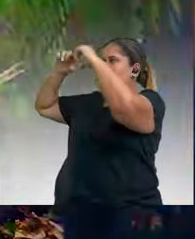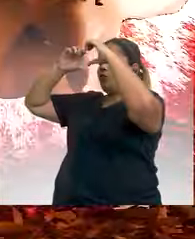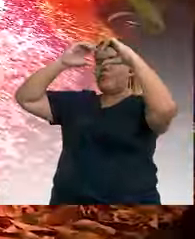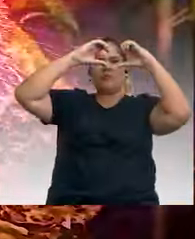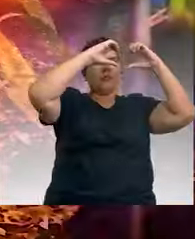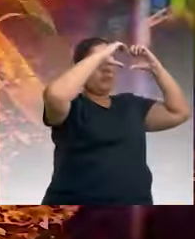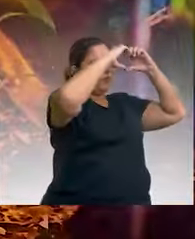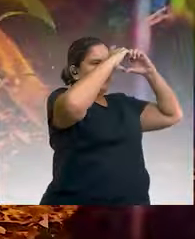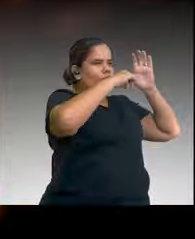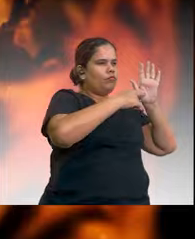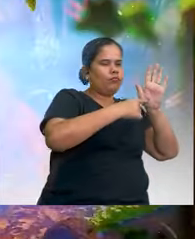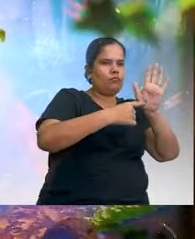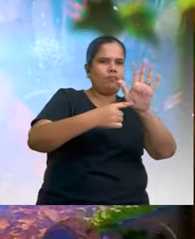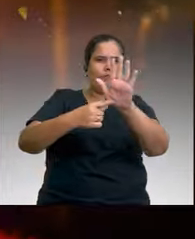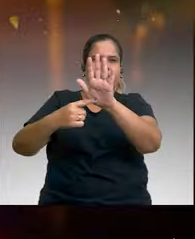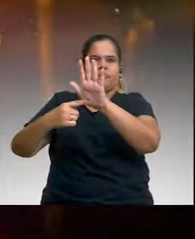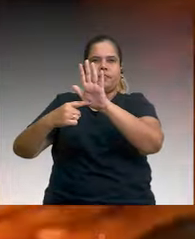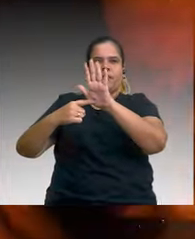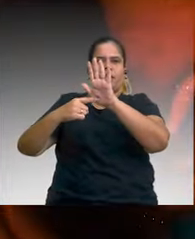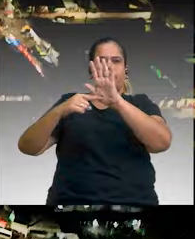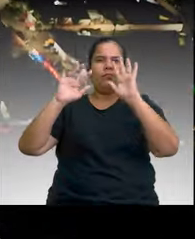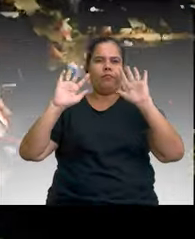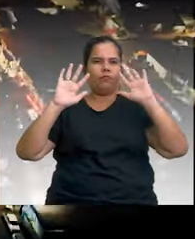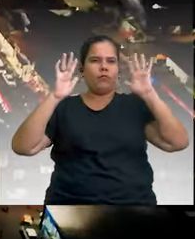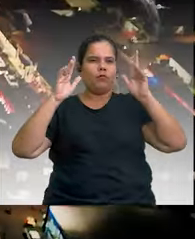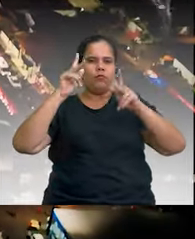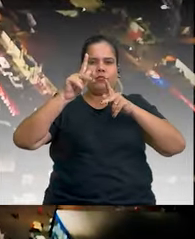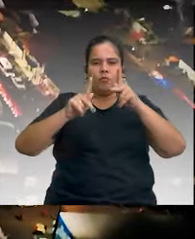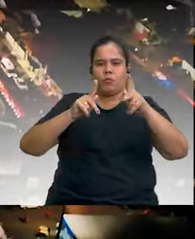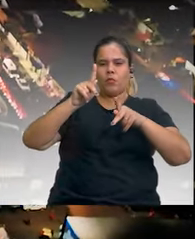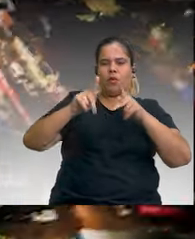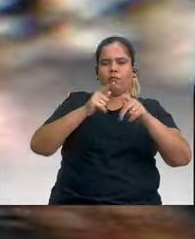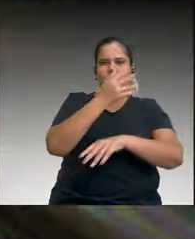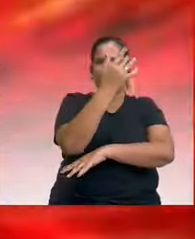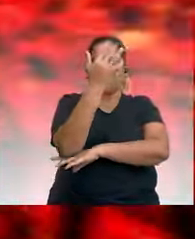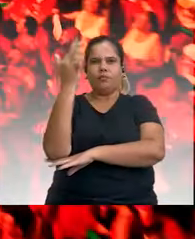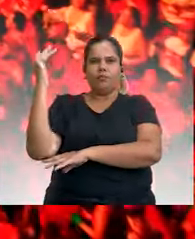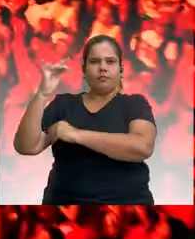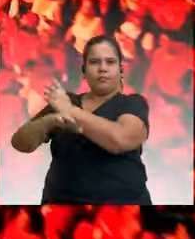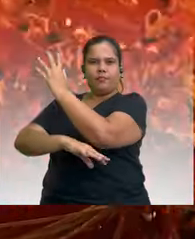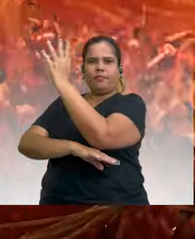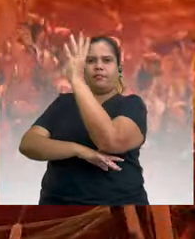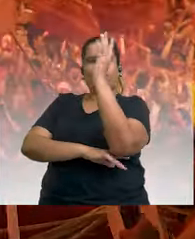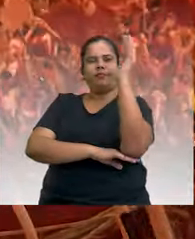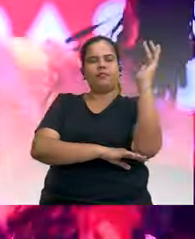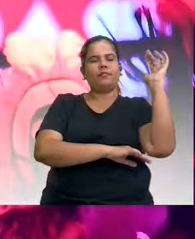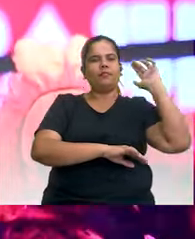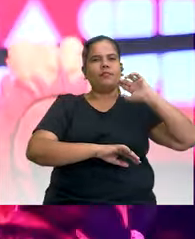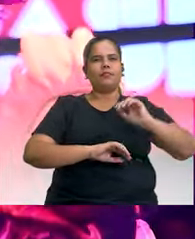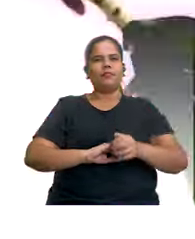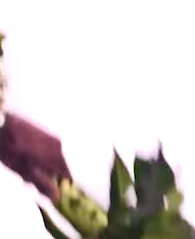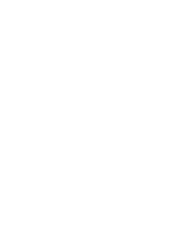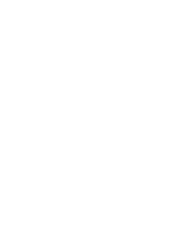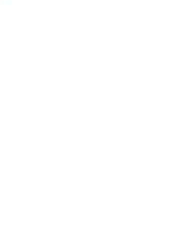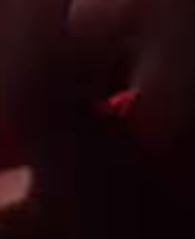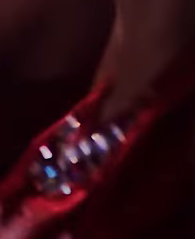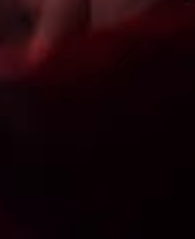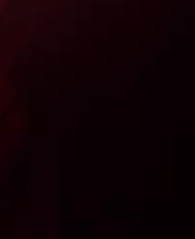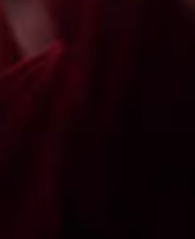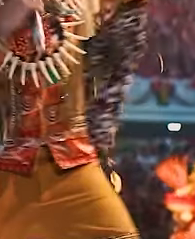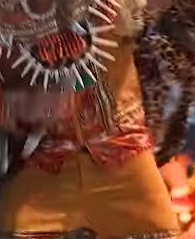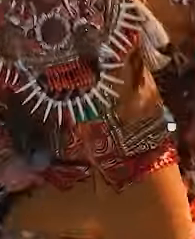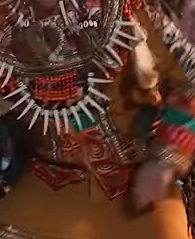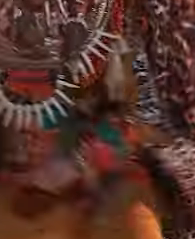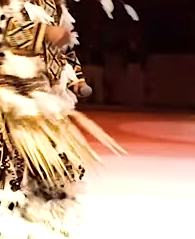Caprichoso e Garantido apresenta um espetáculo do povo da floresta. Quero toda a vida viva.